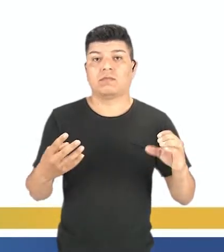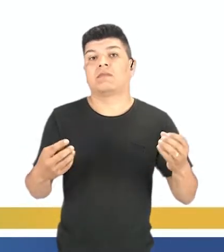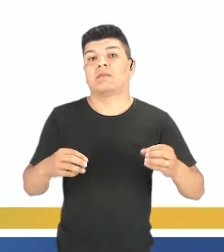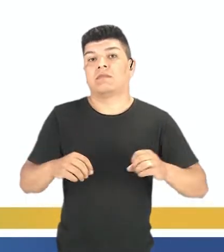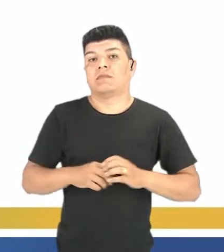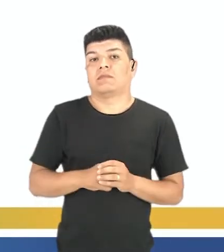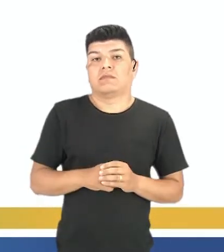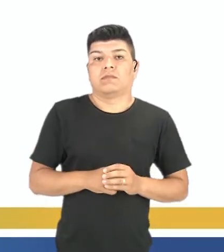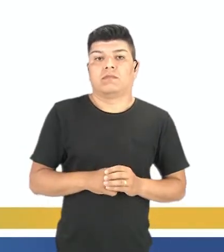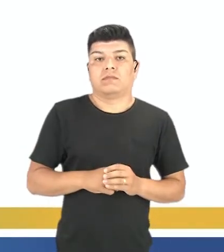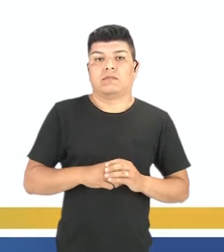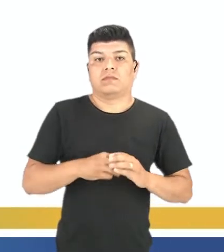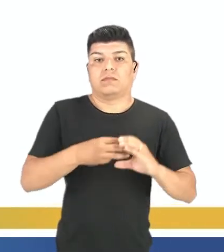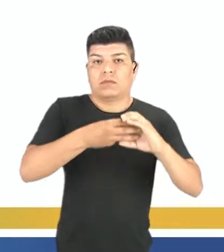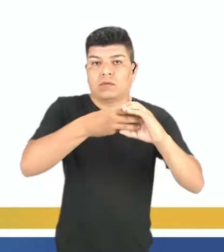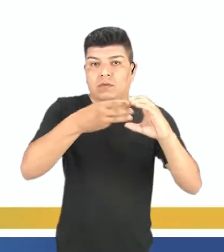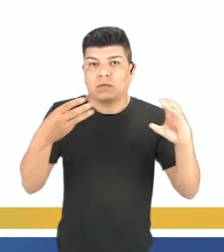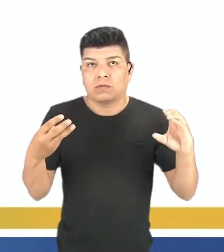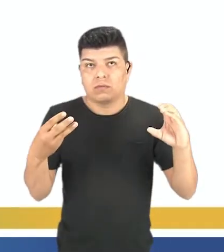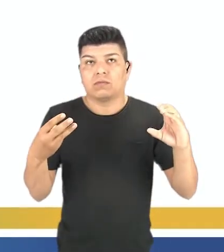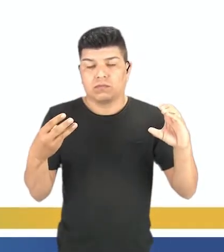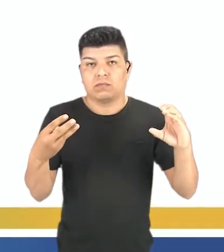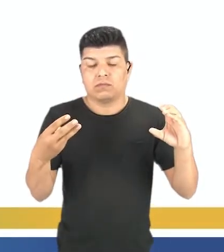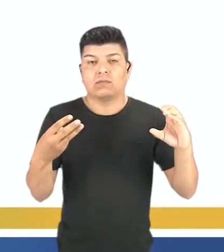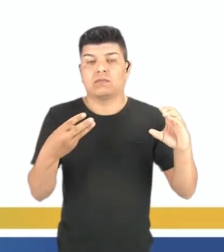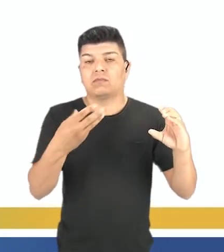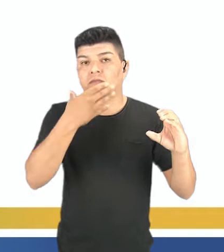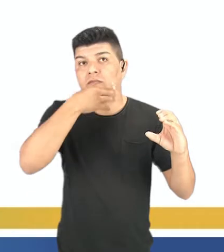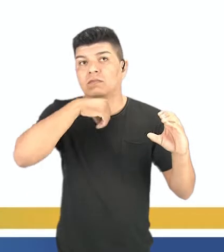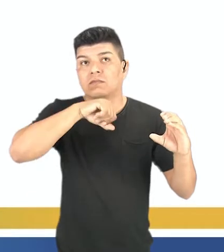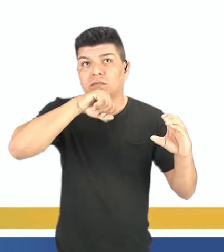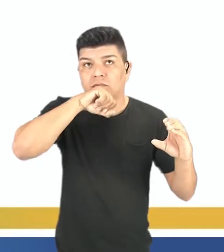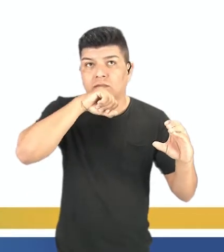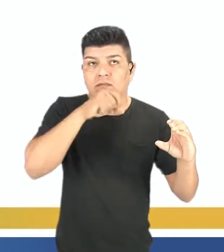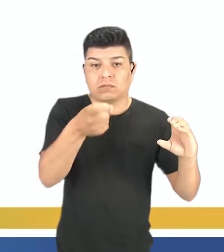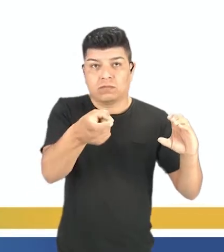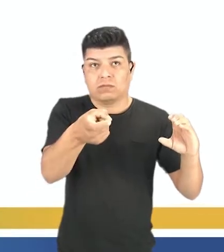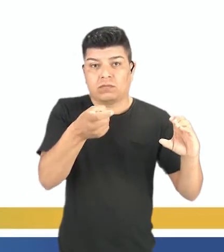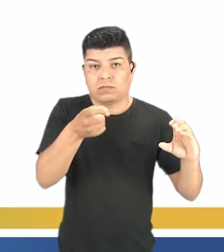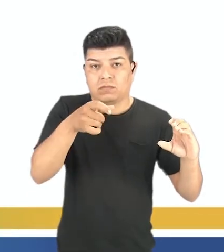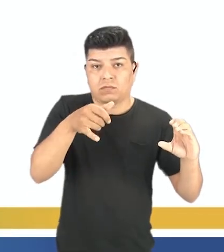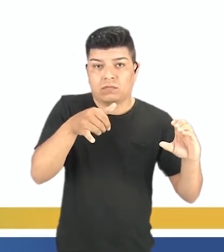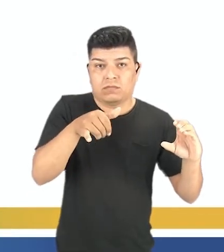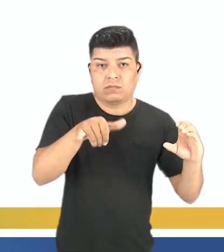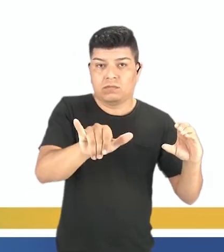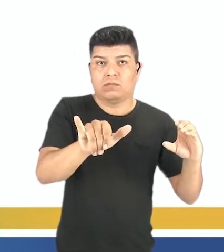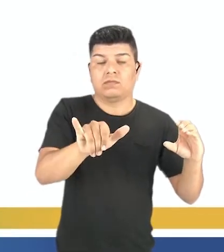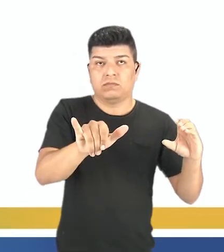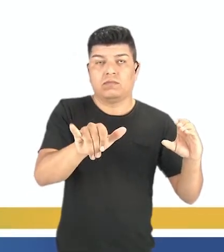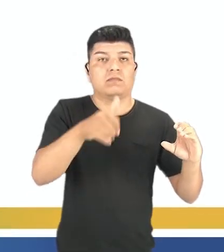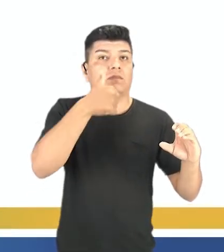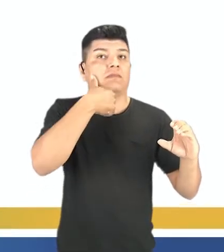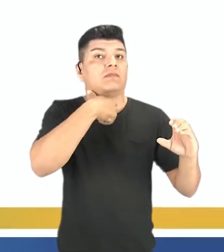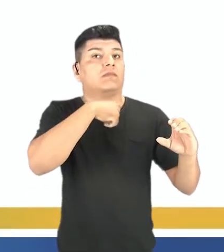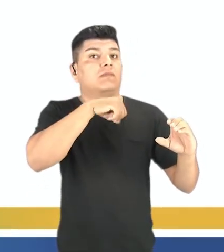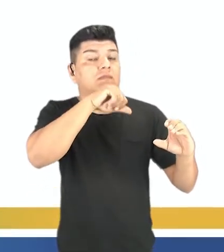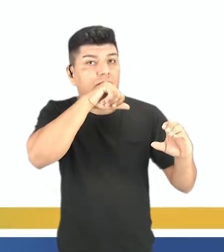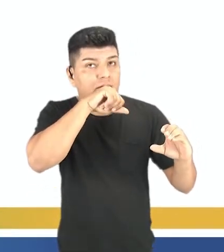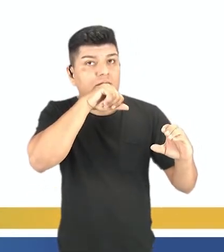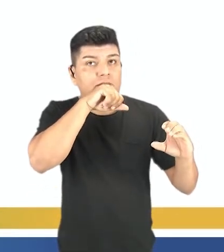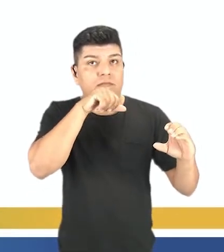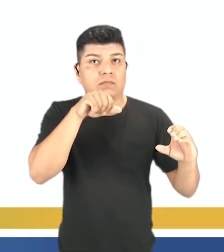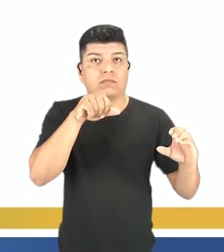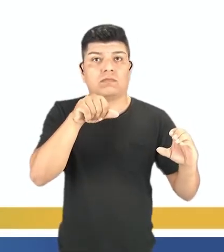XY e a da mulher XX, certo? Quando a gente tem um processo de formação do gameta, veja bem na imagem